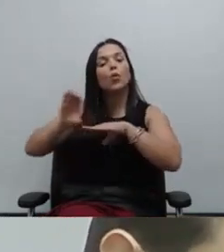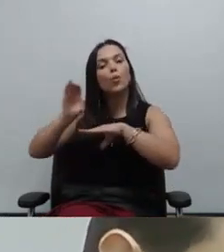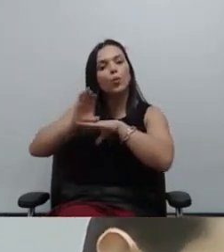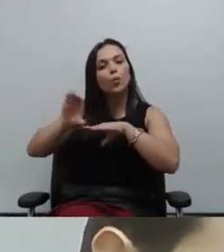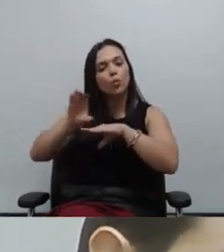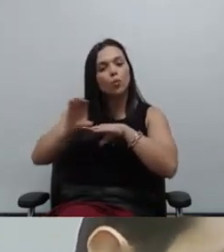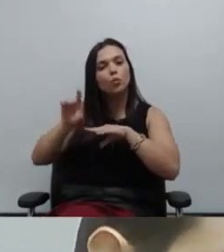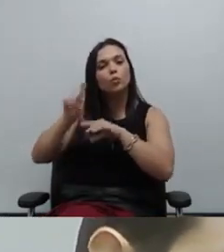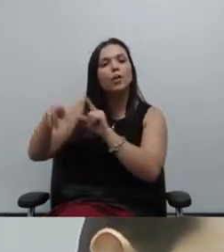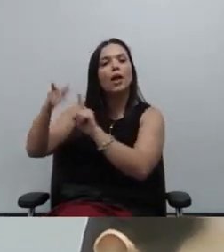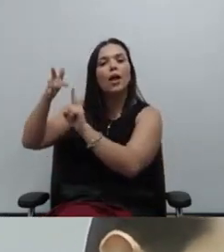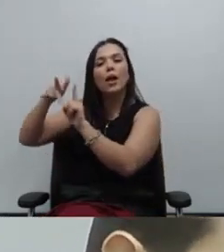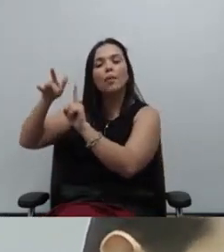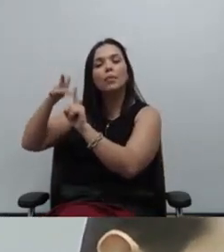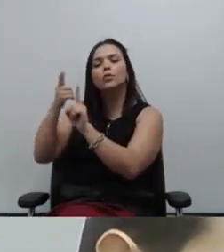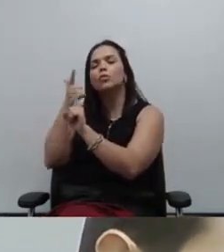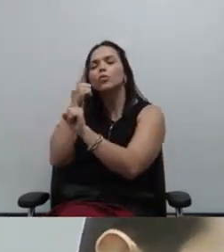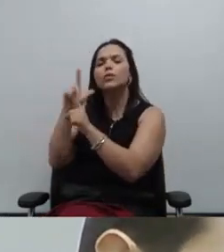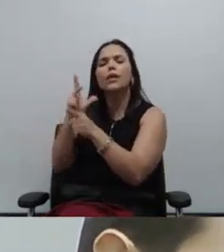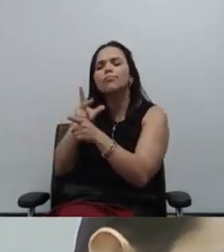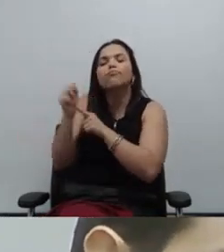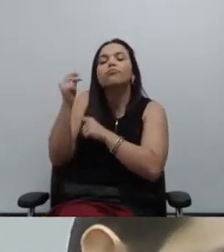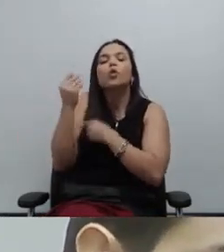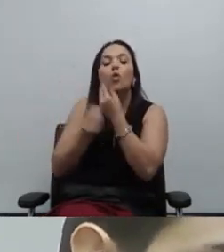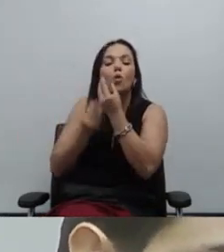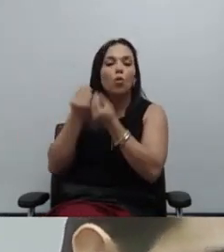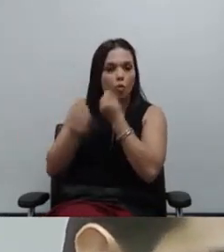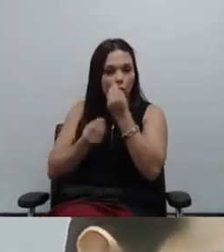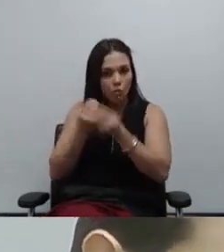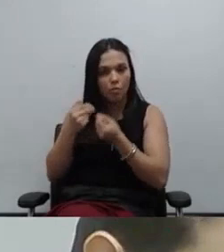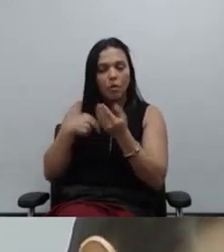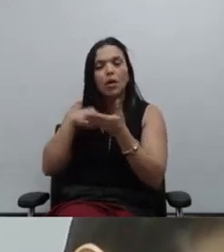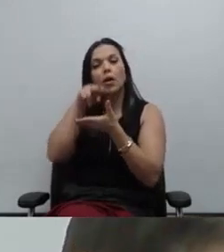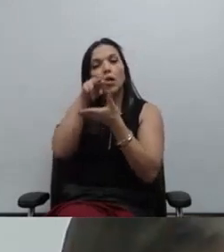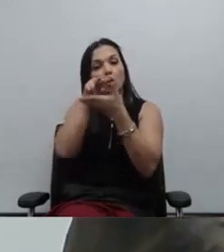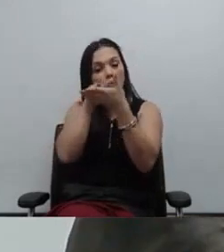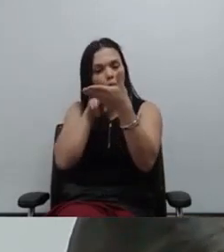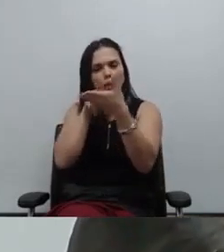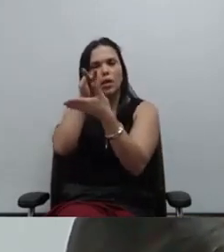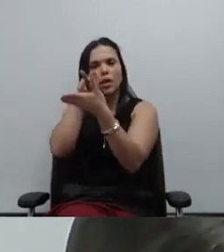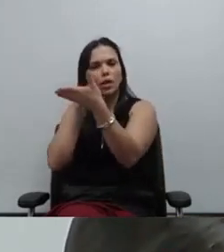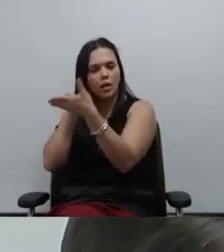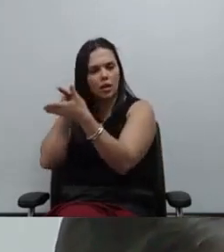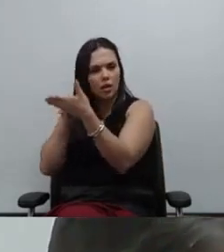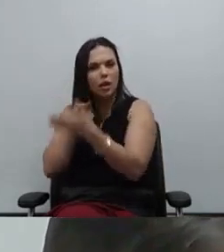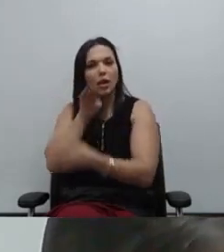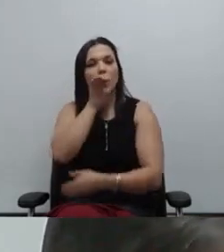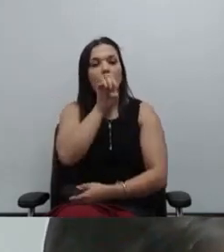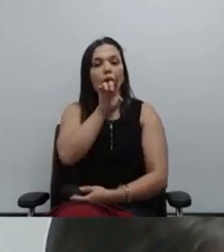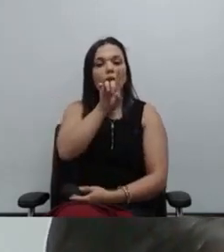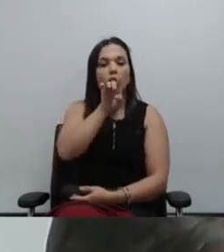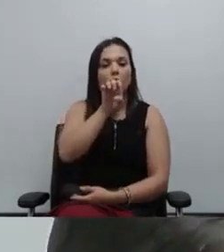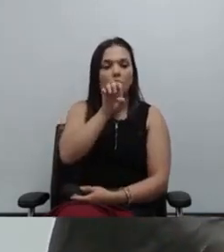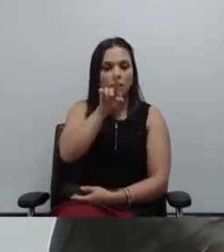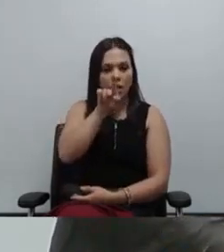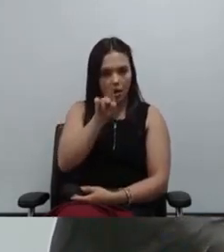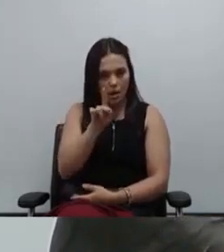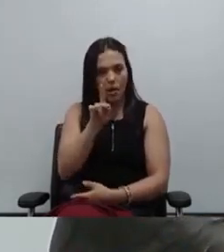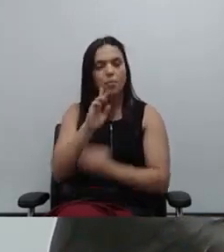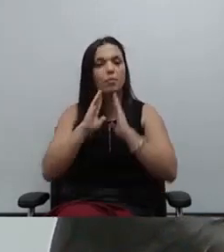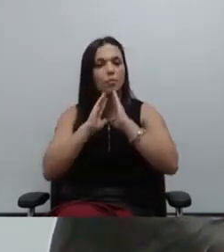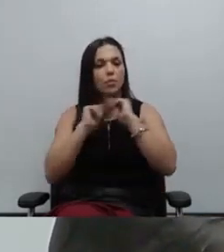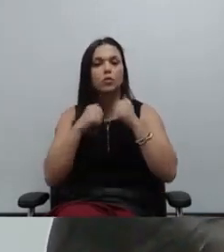maio de 2024. Aqui eu listo todos os afastamentos deferidos por este colegiado, a pedido da EDEP, e aí eu explico